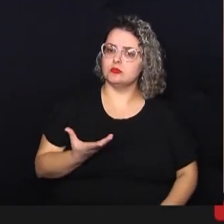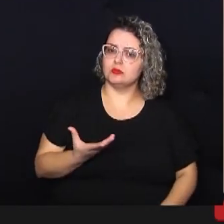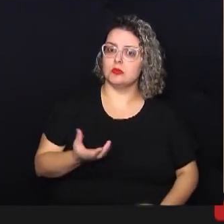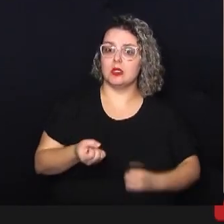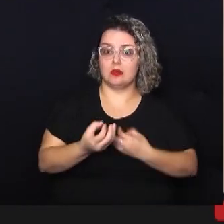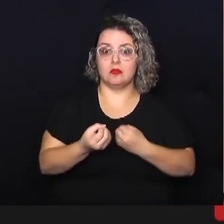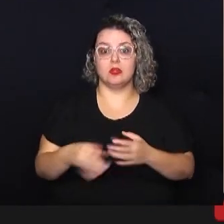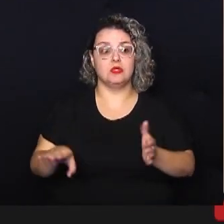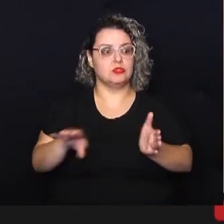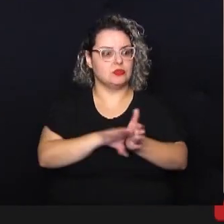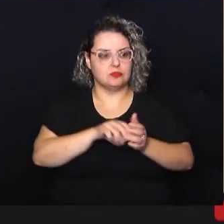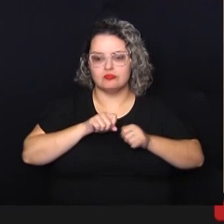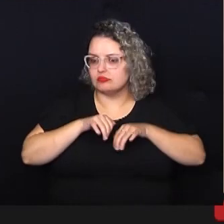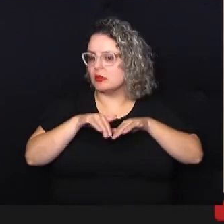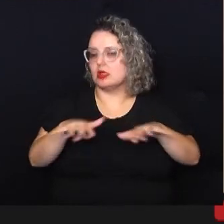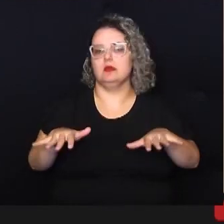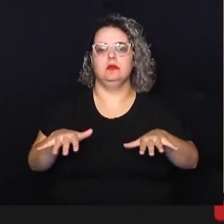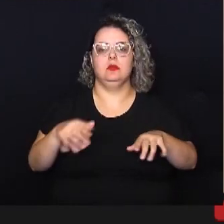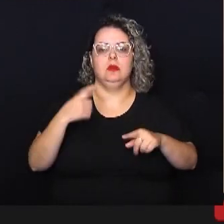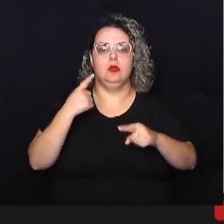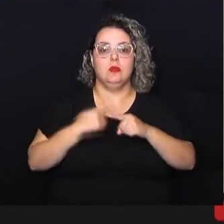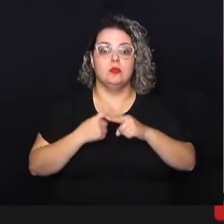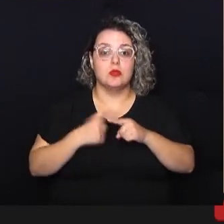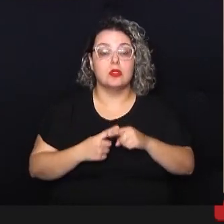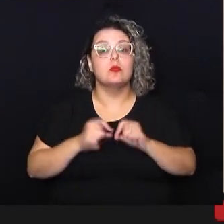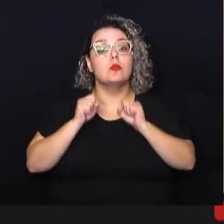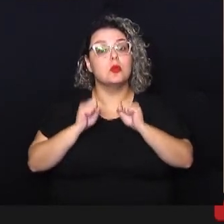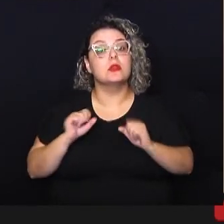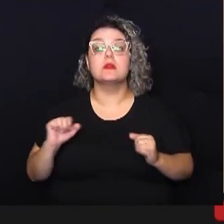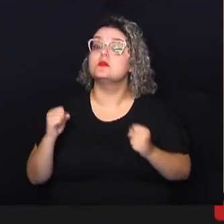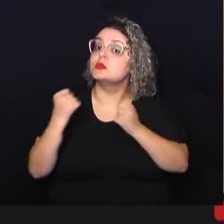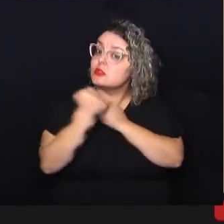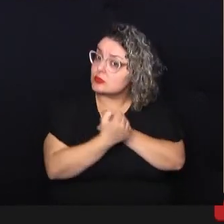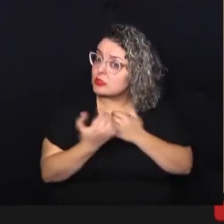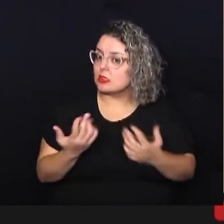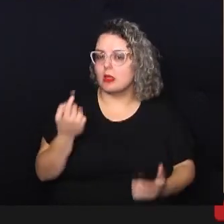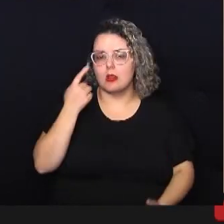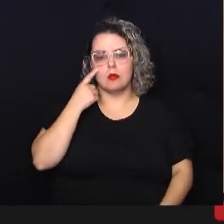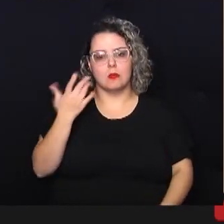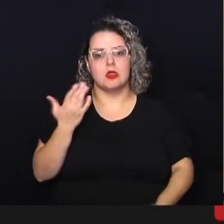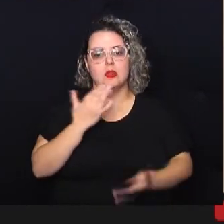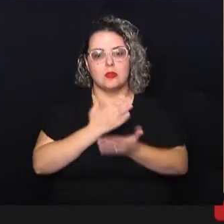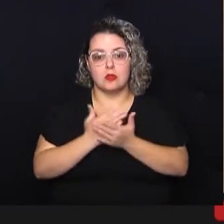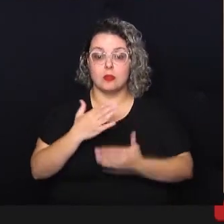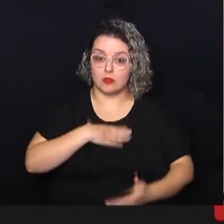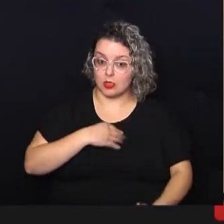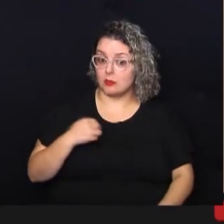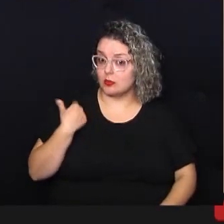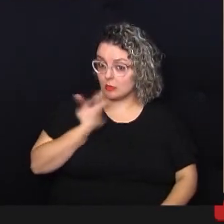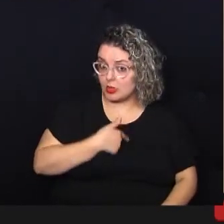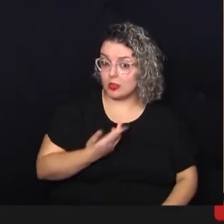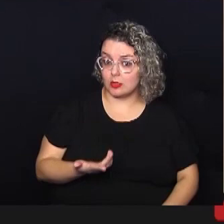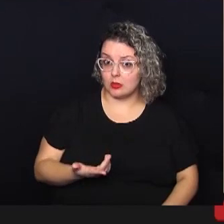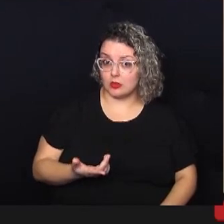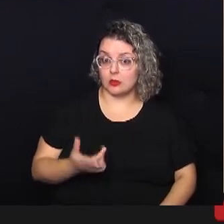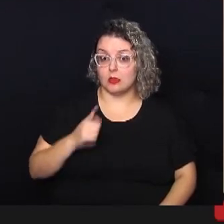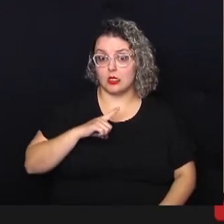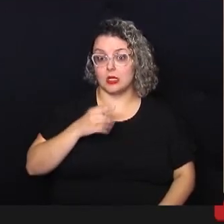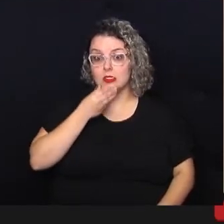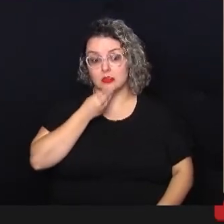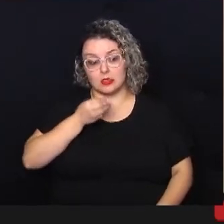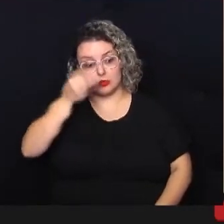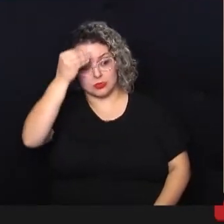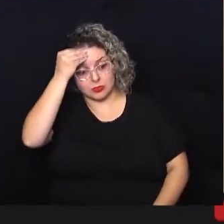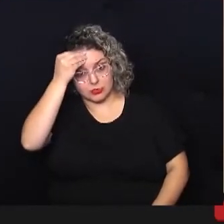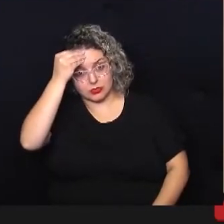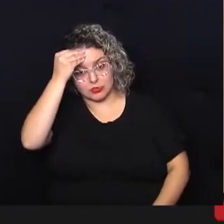mais longe, porque a gente pode proteger. E assim, imagina a gente começar pelo nosso filho, mas aí tem o nosso sobrinho, e aí